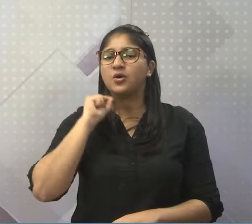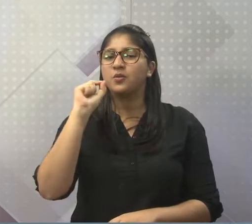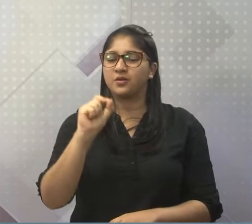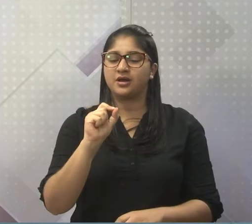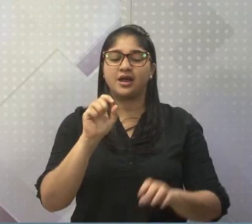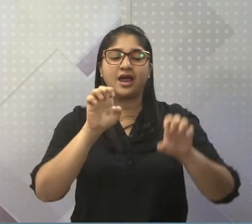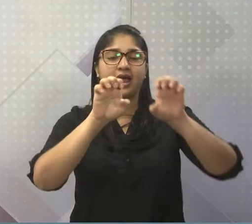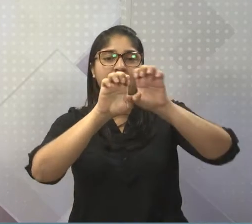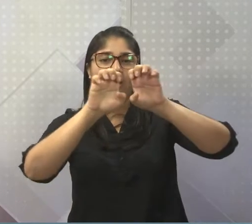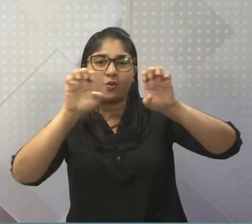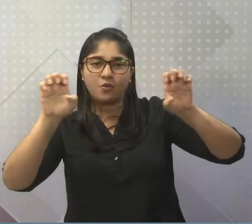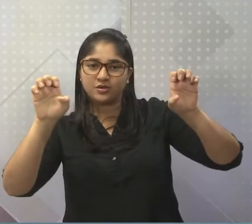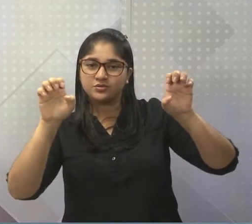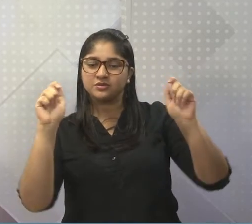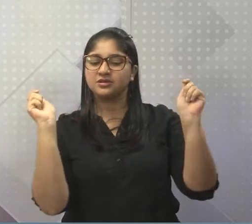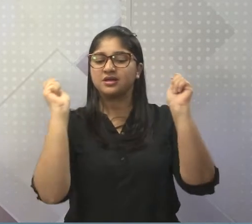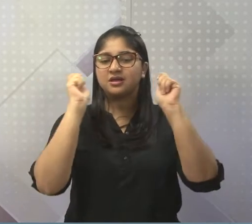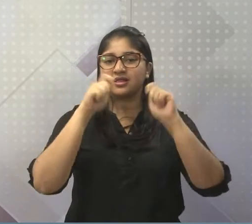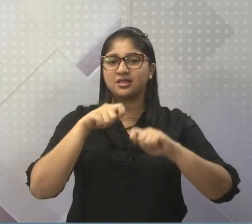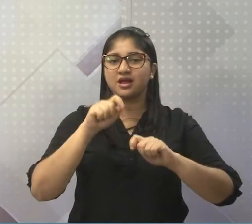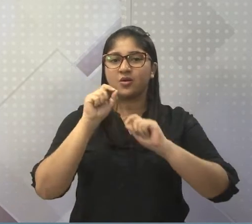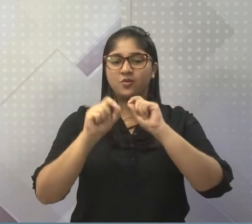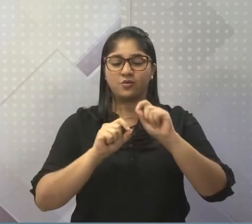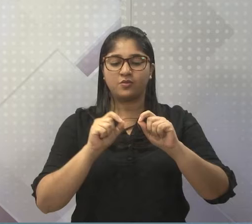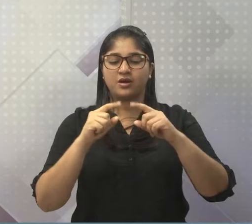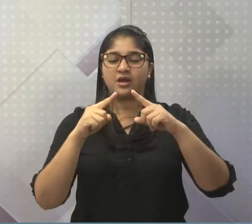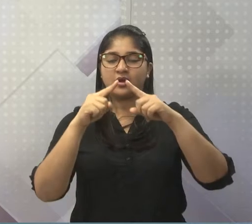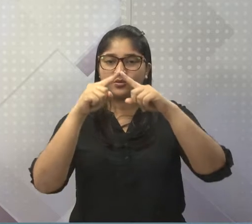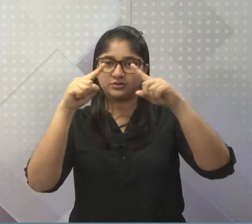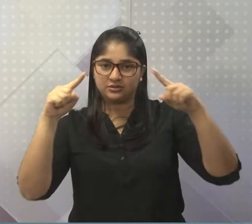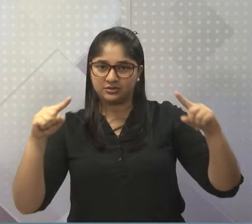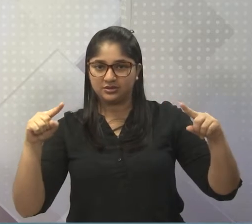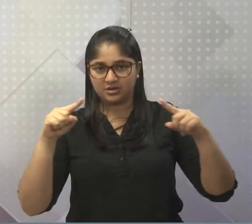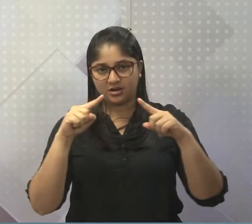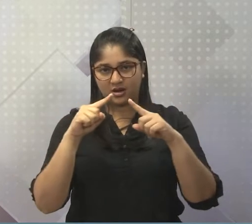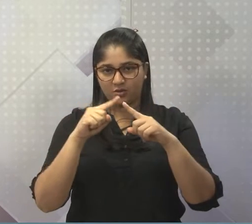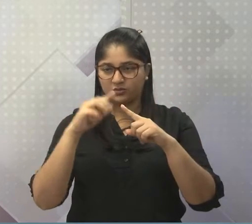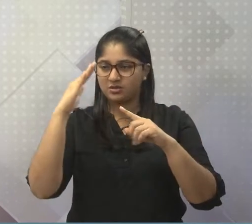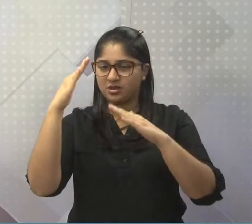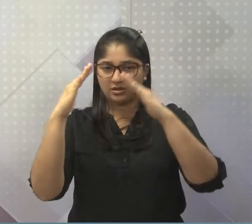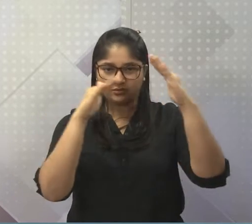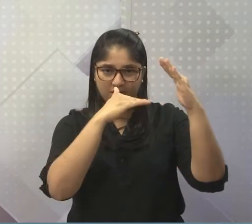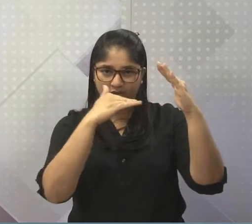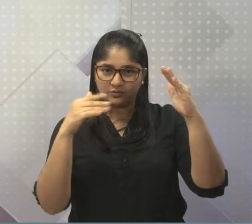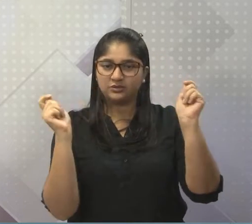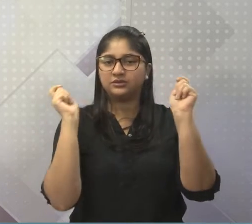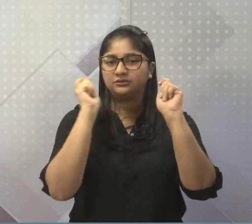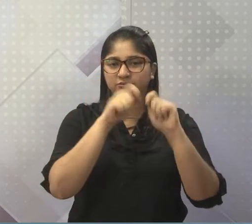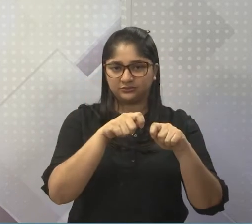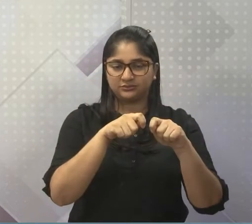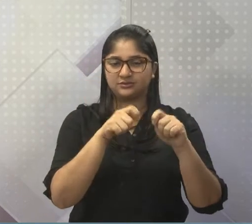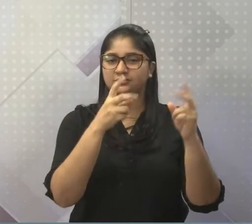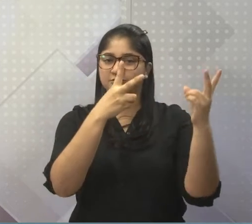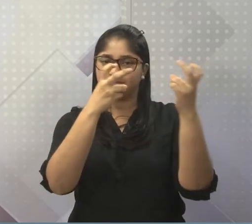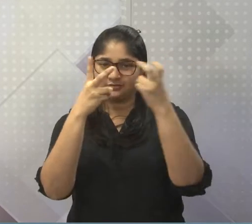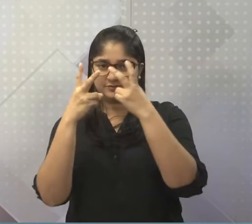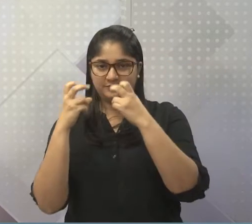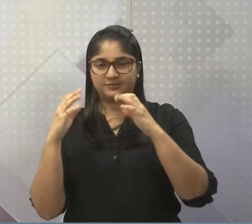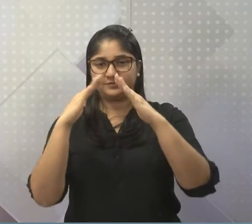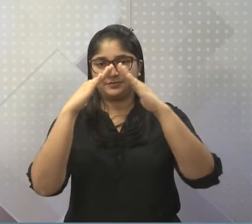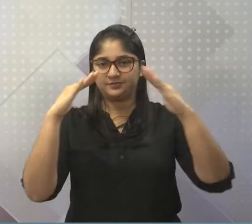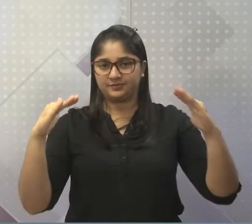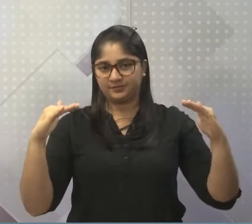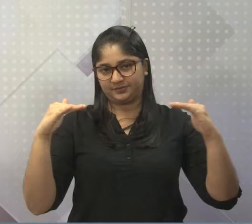equações que nós conseguimos associar aos lados dos triângulos. A gente consegue obtê-las através dos lados de um